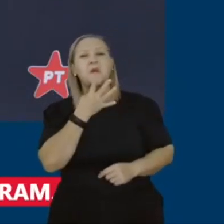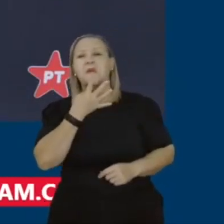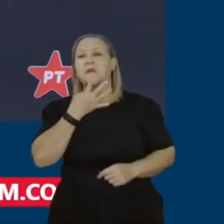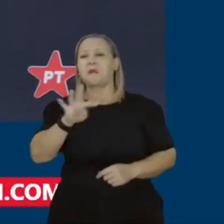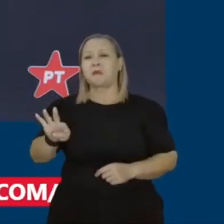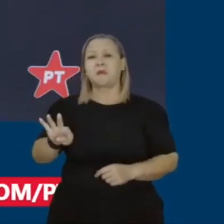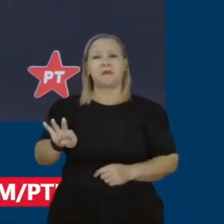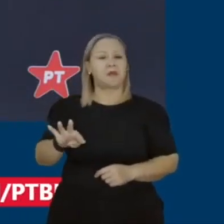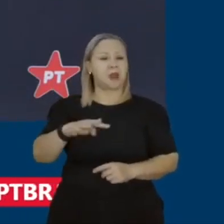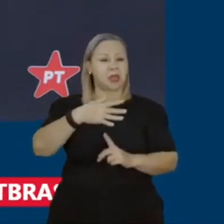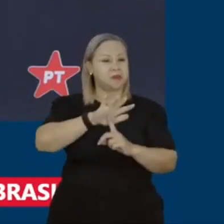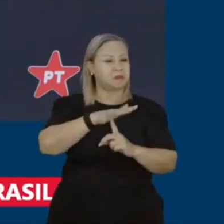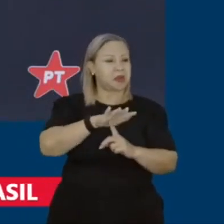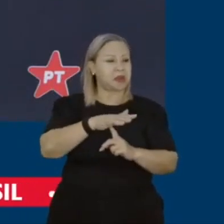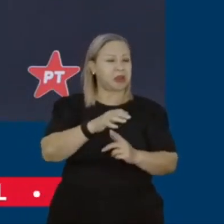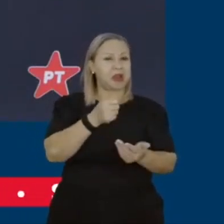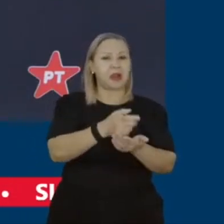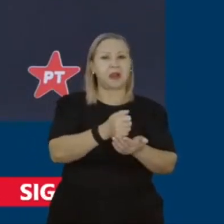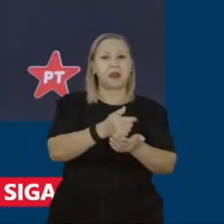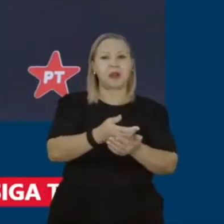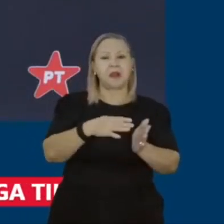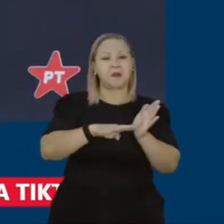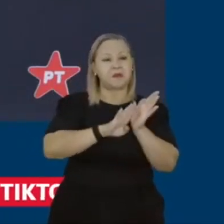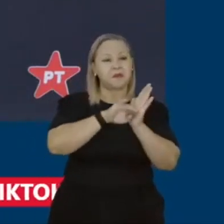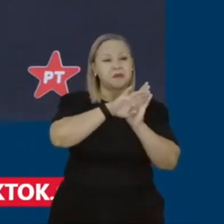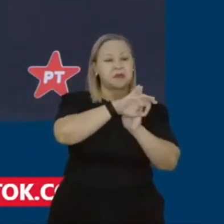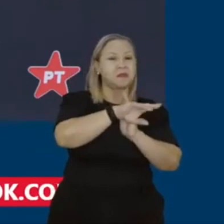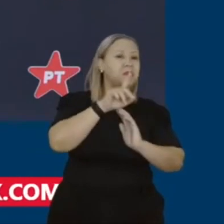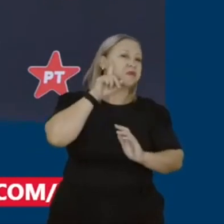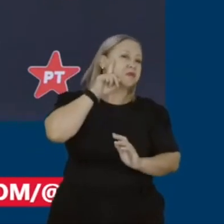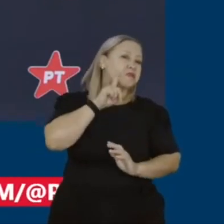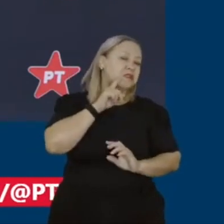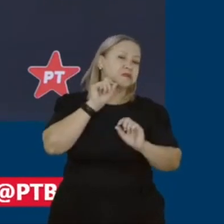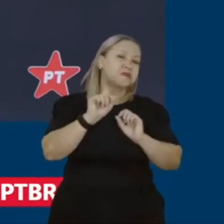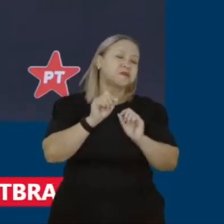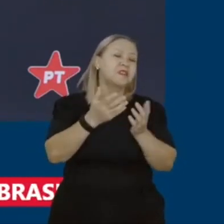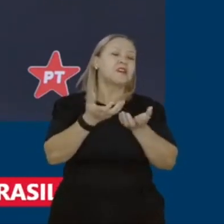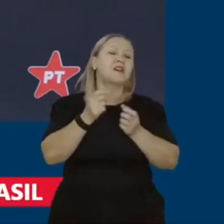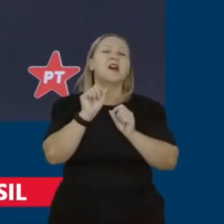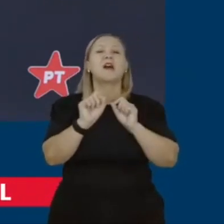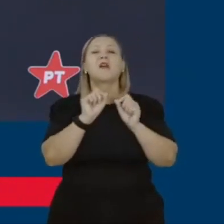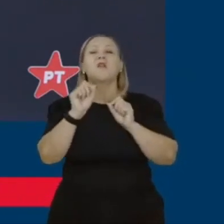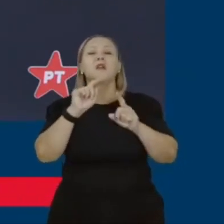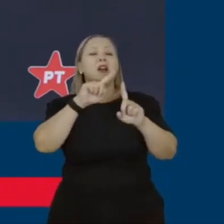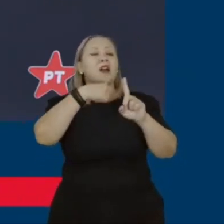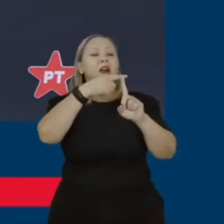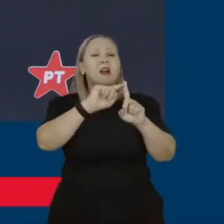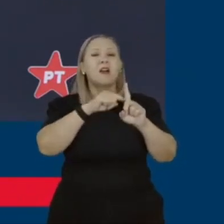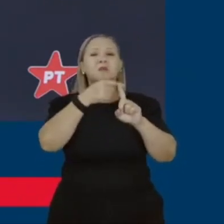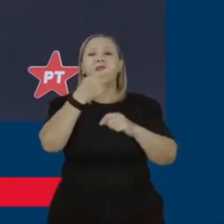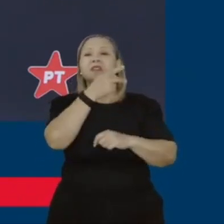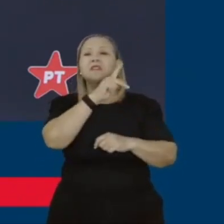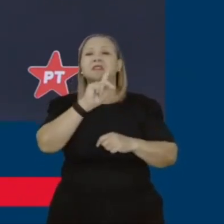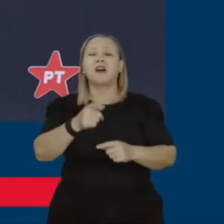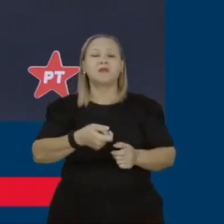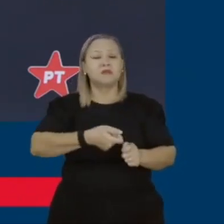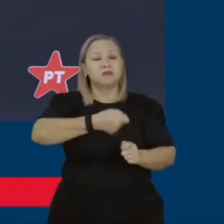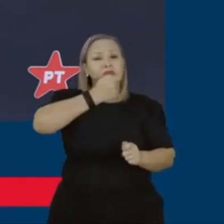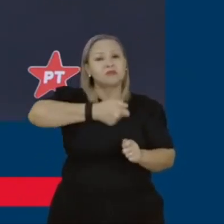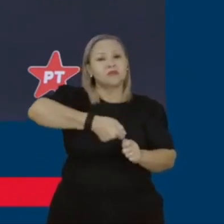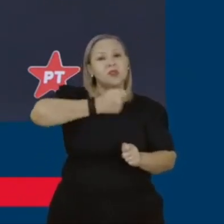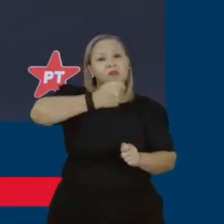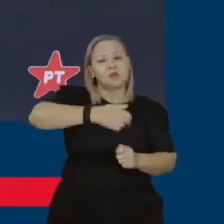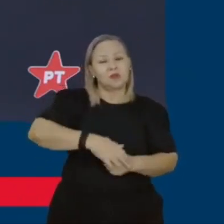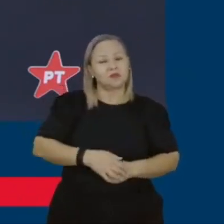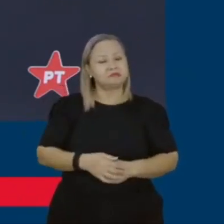Aplicam num fundo na Bolsa de Nova York e querem o quê? Querem aumentar os seus dividendos. Não estão